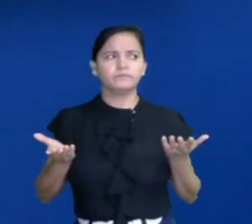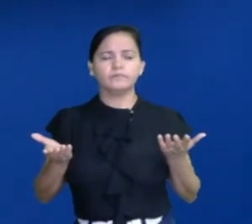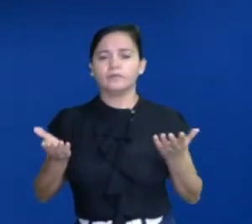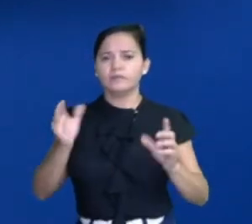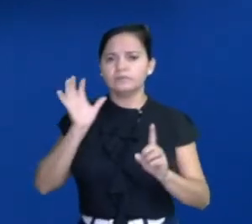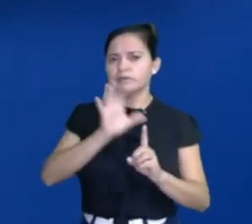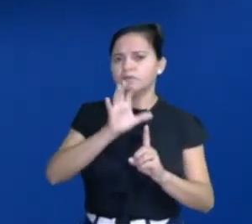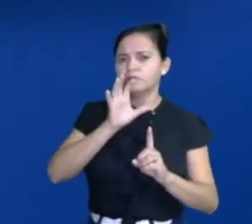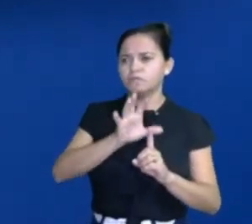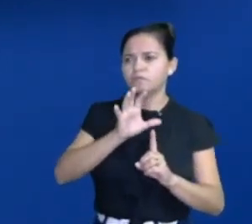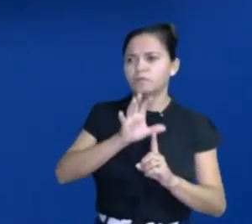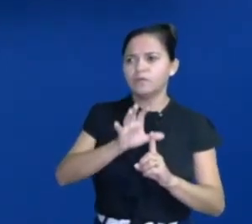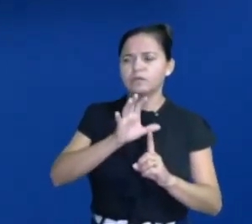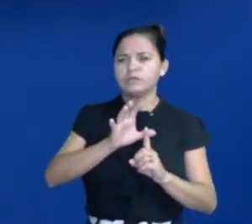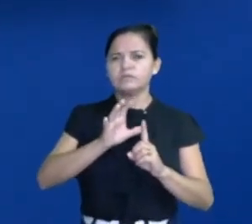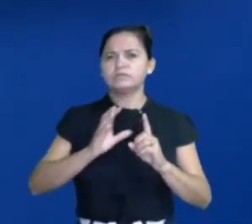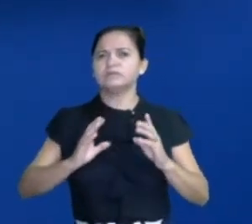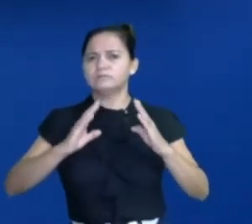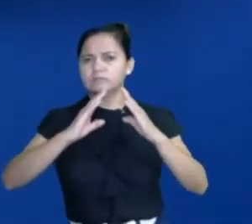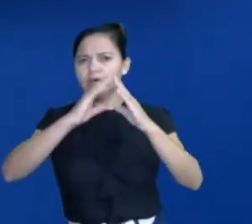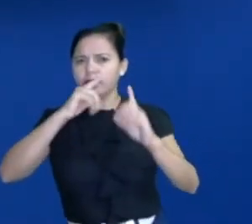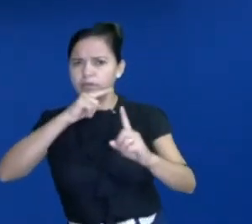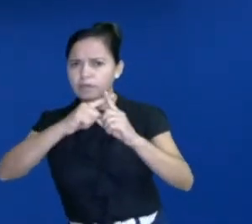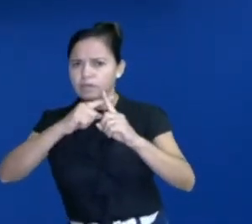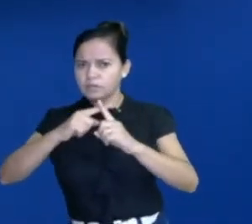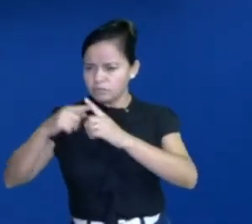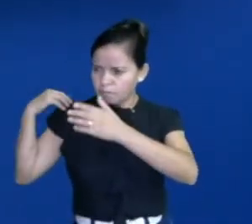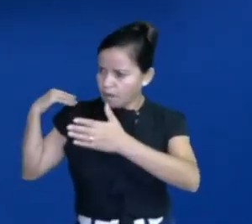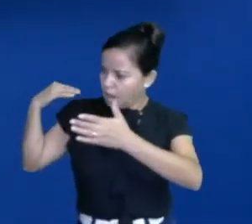dessas influências da igreja ao longo do